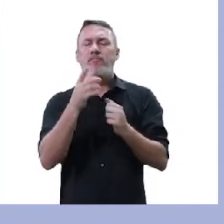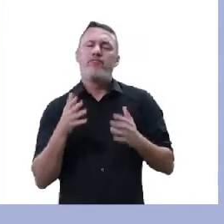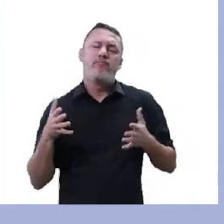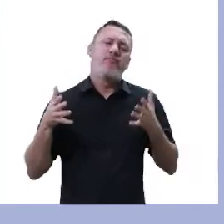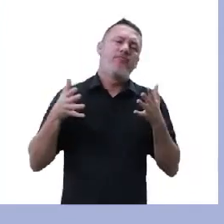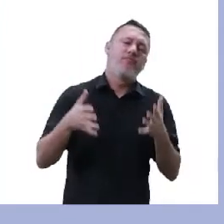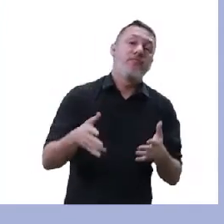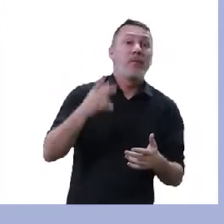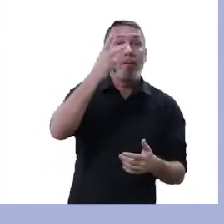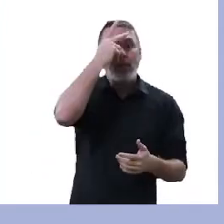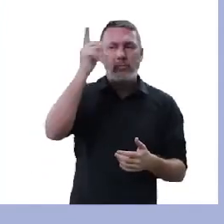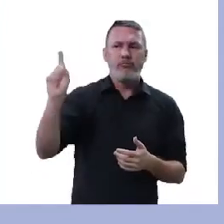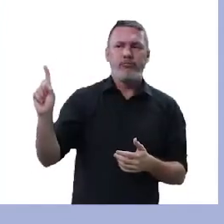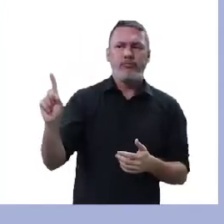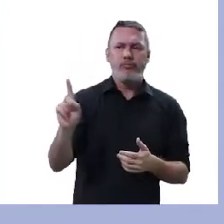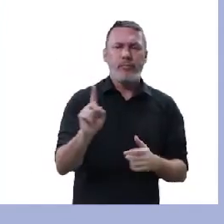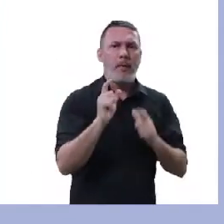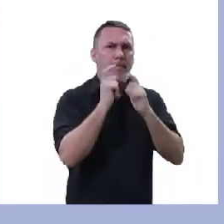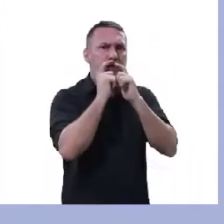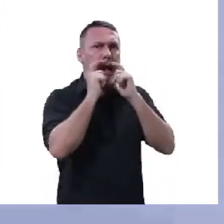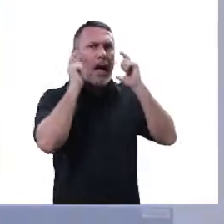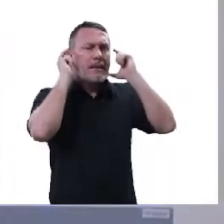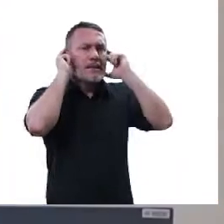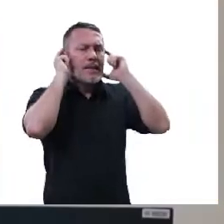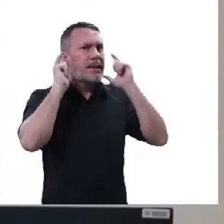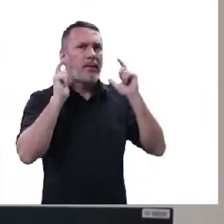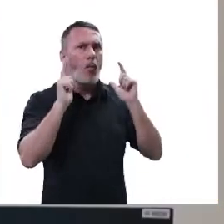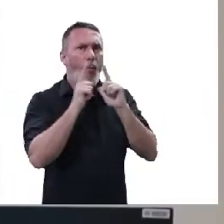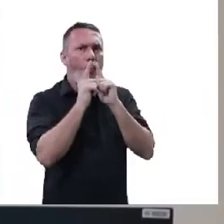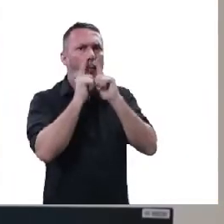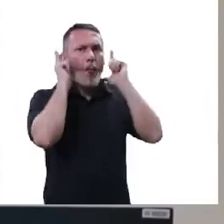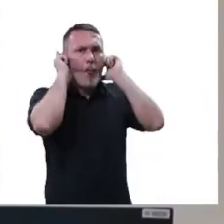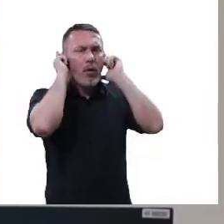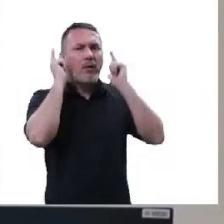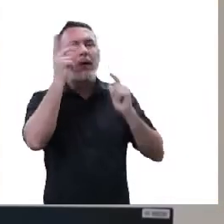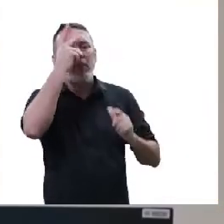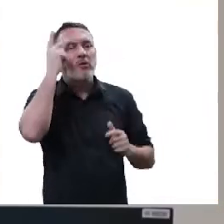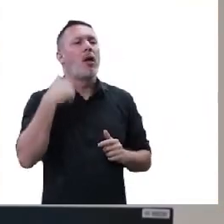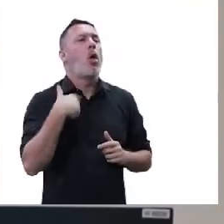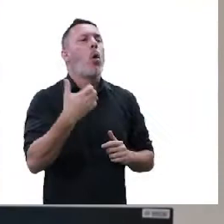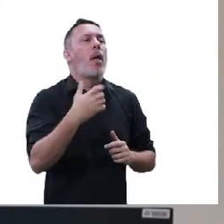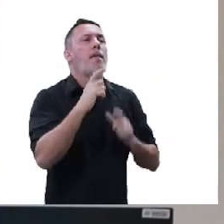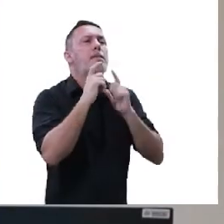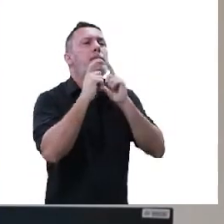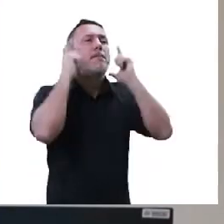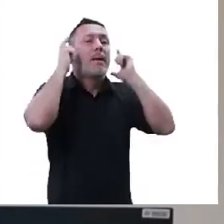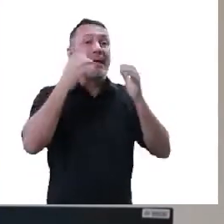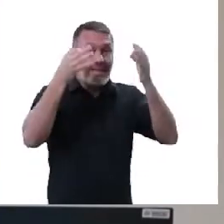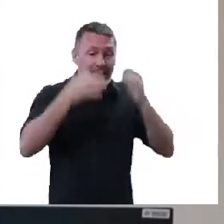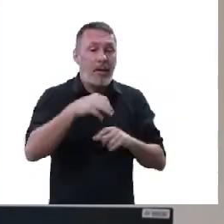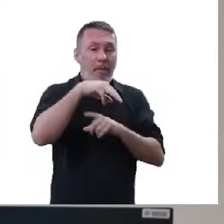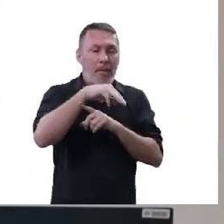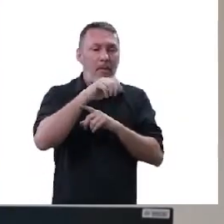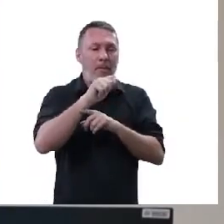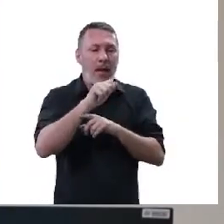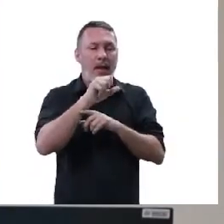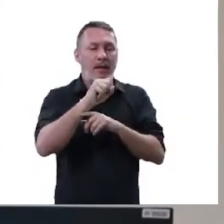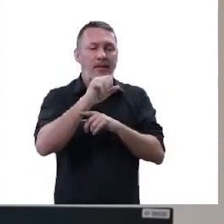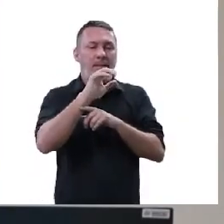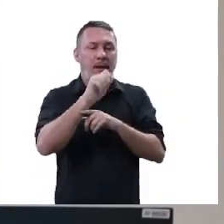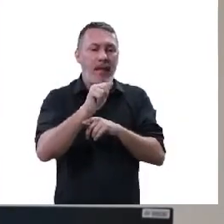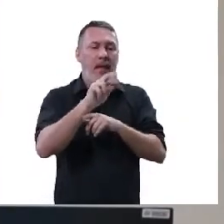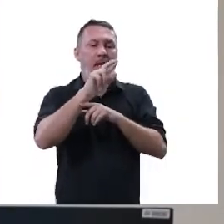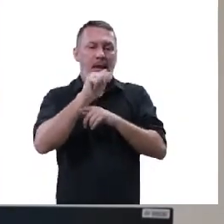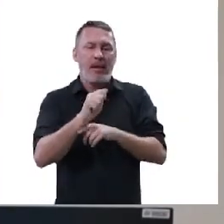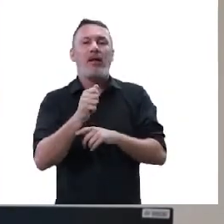e um sujeito chega sem máscara. E ele vai lá e solicita, me dá a máscara. Quantos que está a